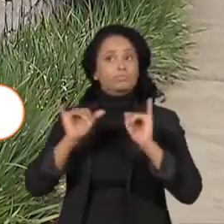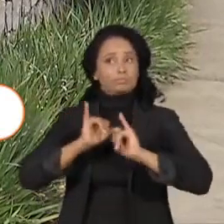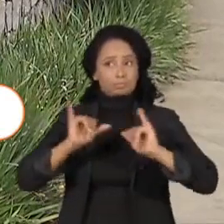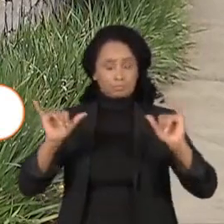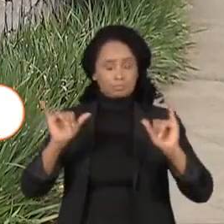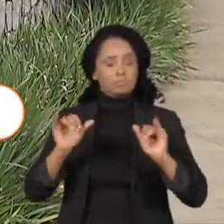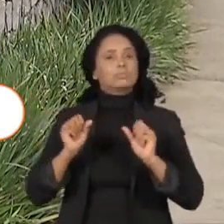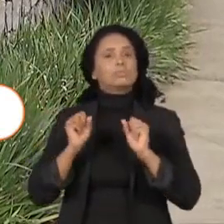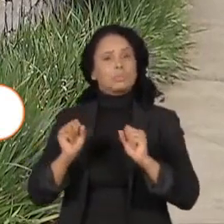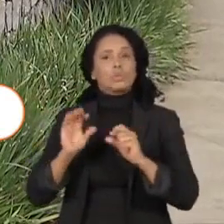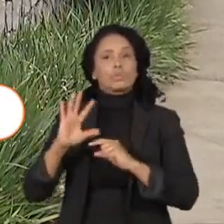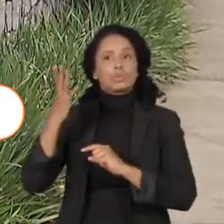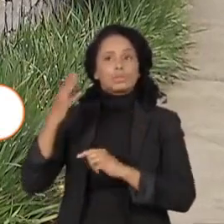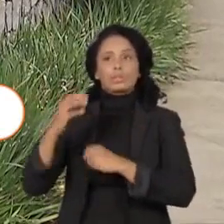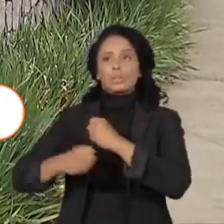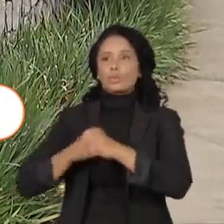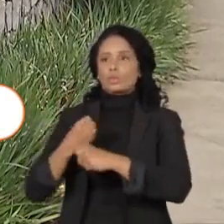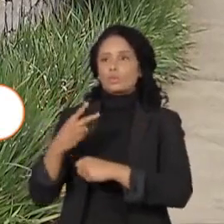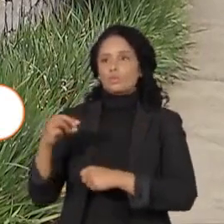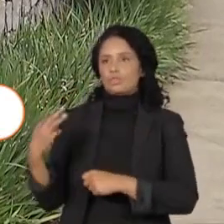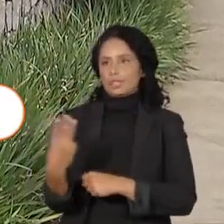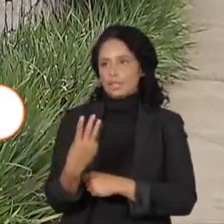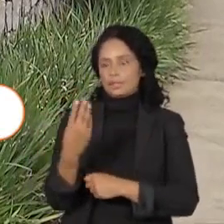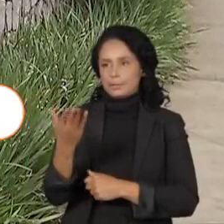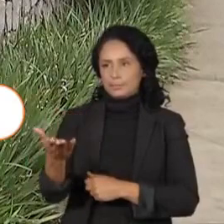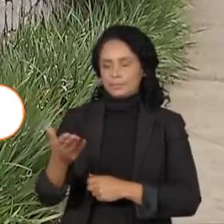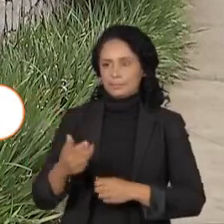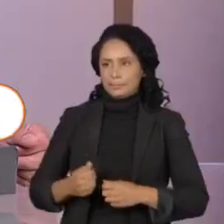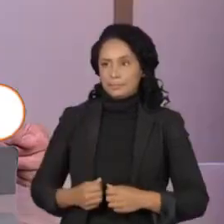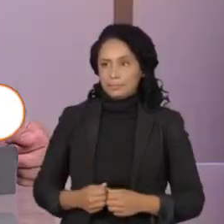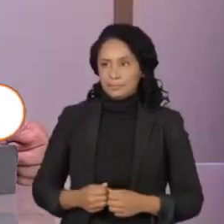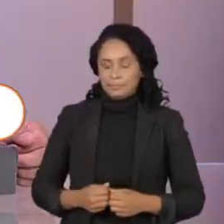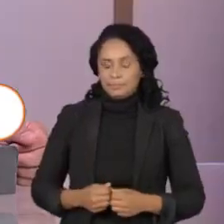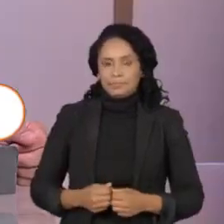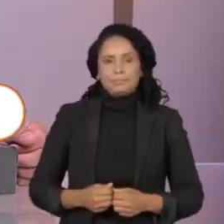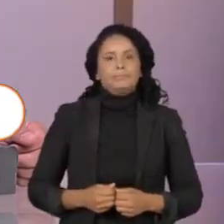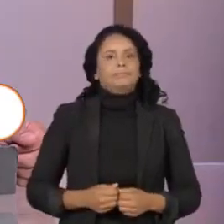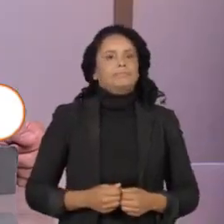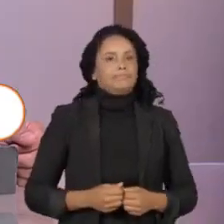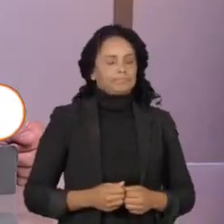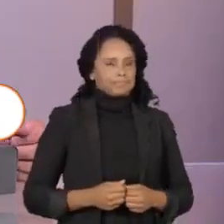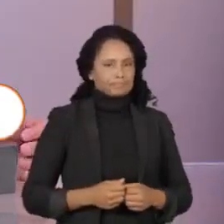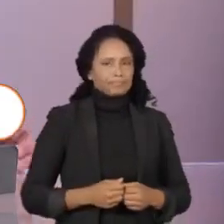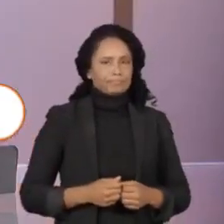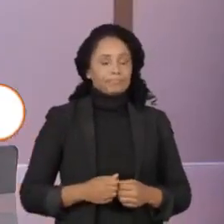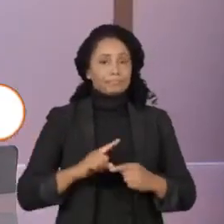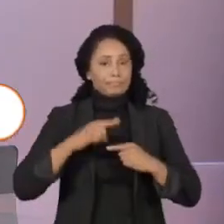ficar só para 2023. É com você aí no estúdio, Edu. Tá certo, Turati. Volta daqui a pouquinho com outras informações.